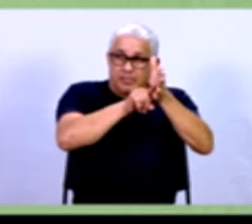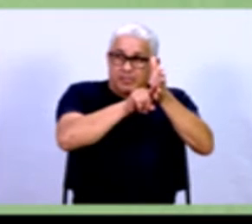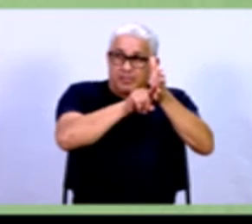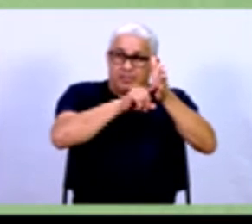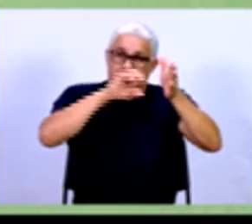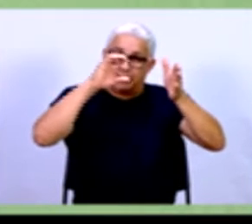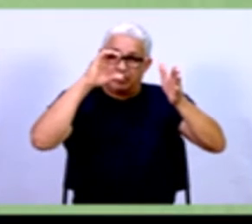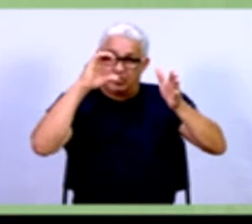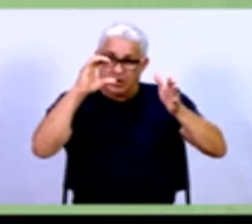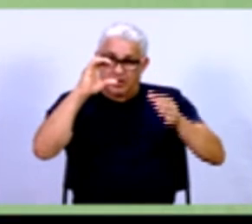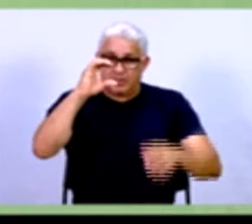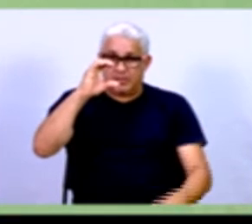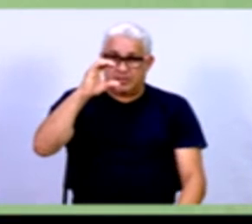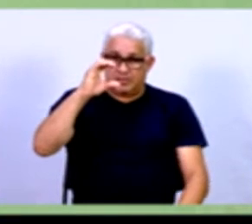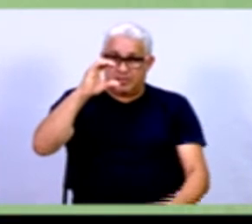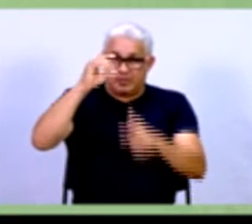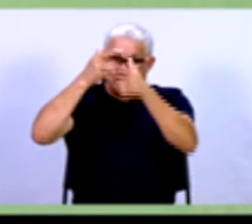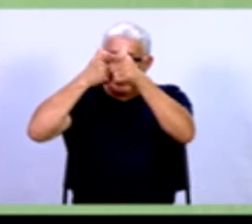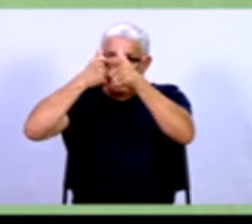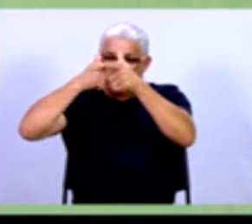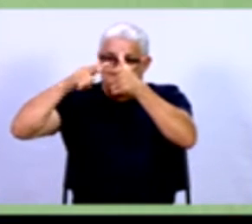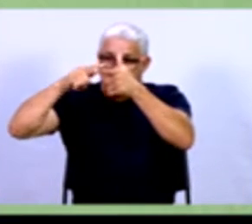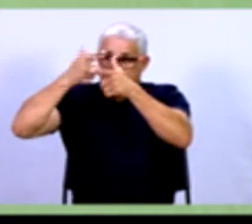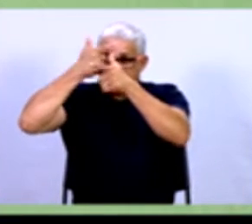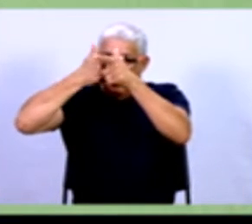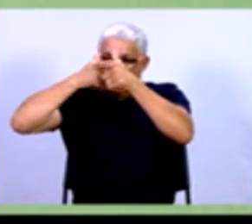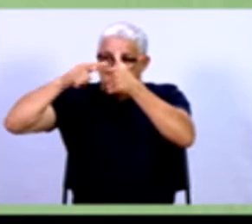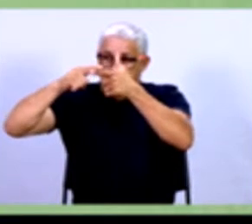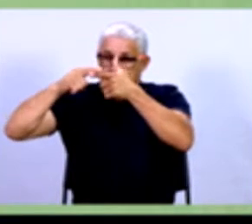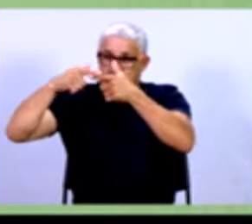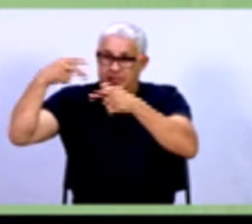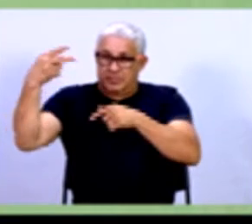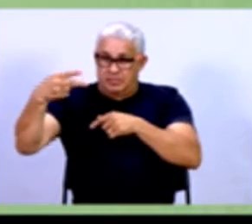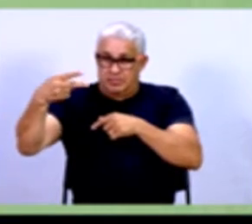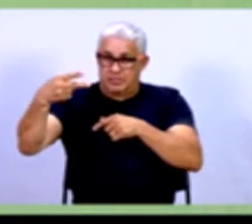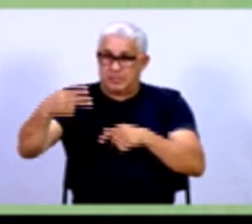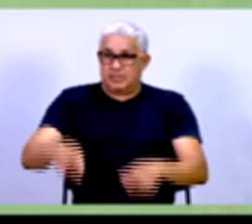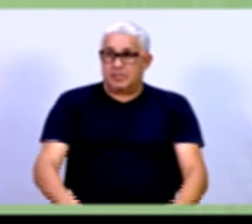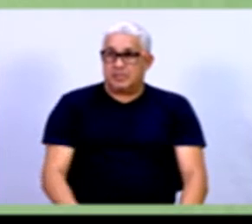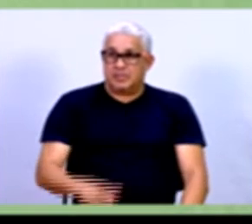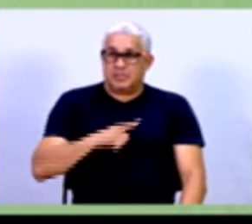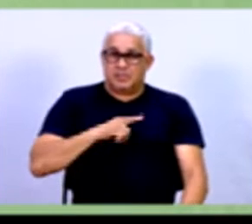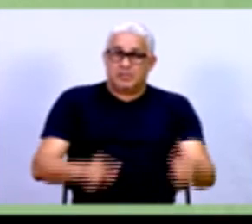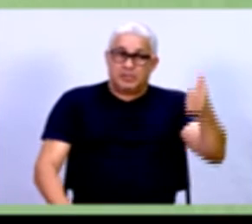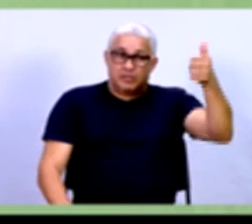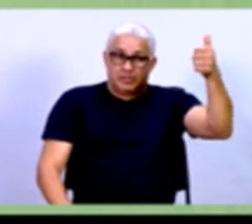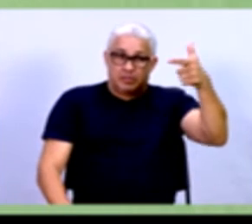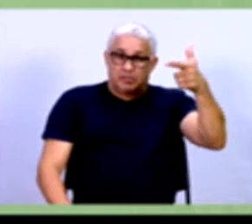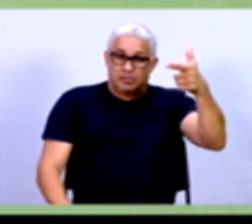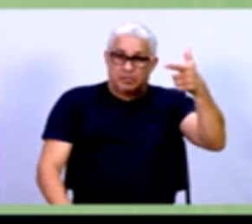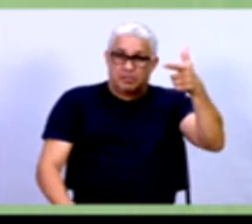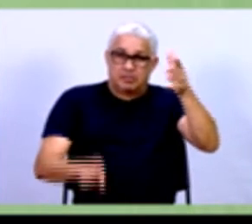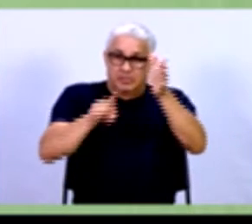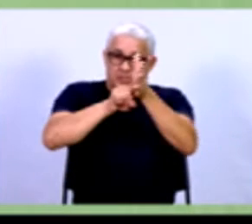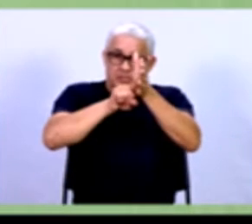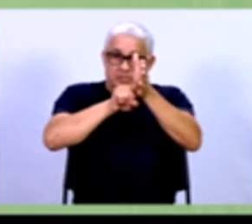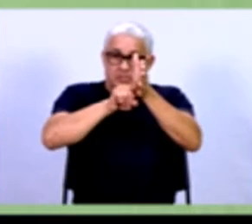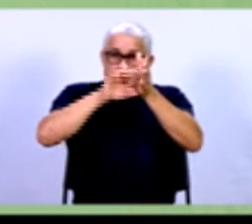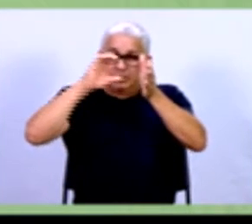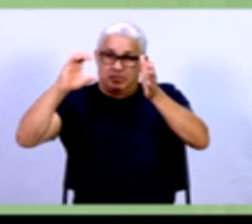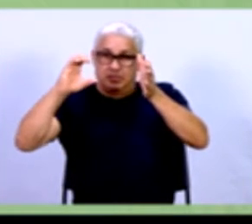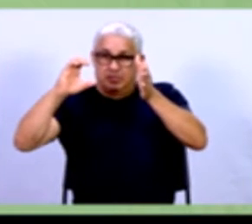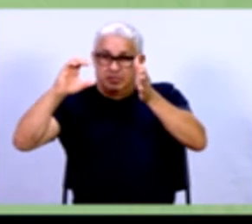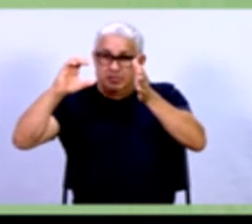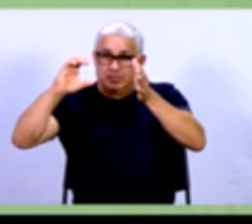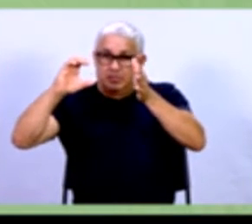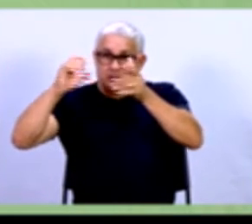nosso intervalo de classes, divididos por 2. Sempre vai ser isso. Então, aqui a gente tem o 12 menos C, que é o 16, divididos